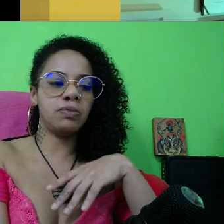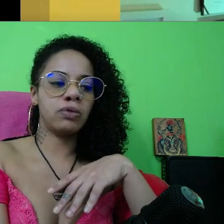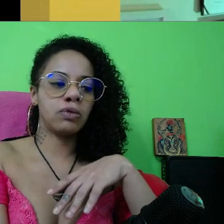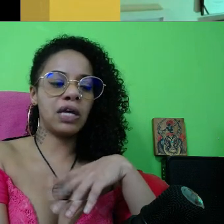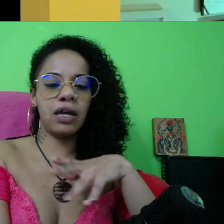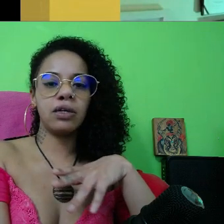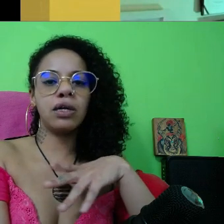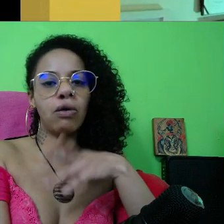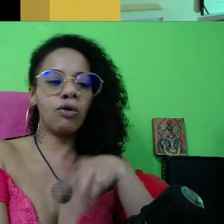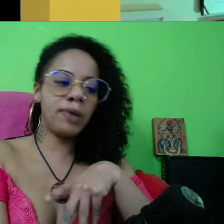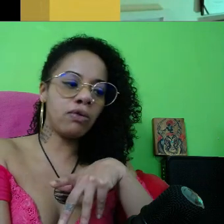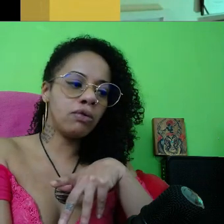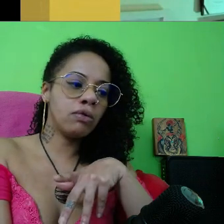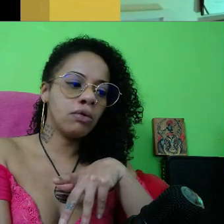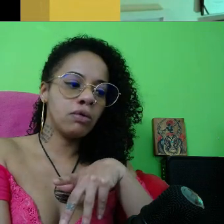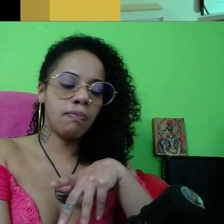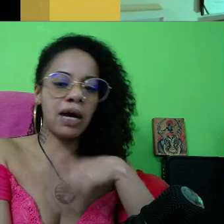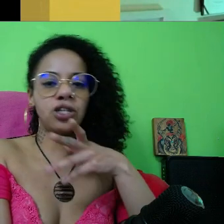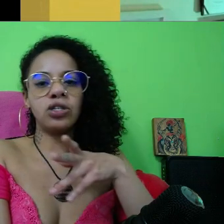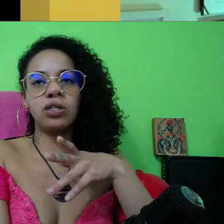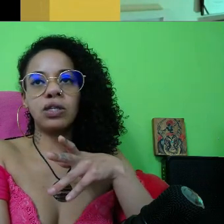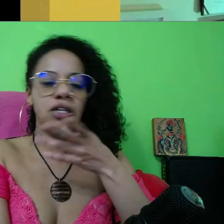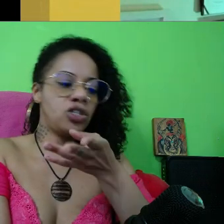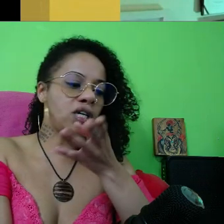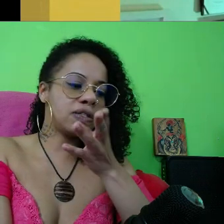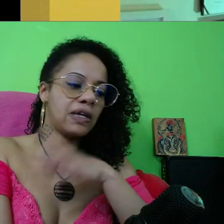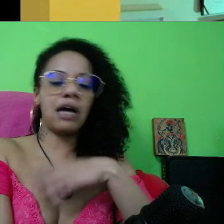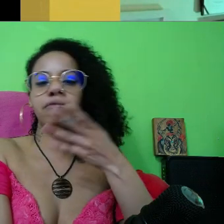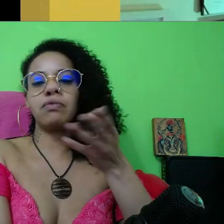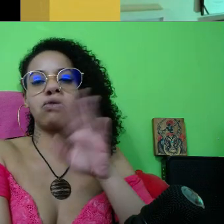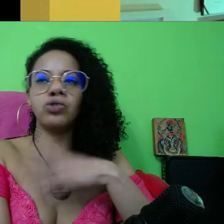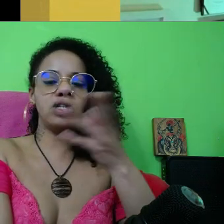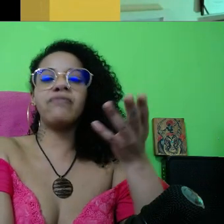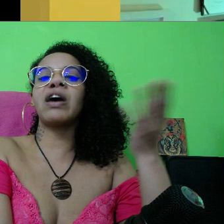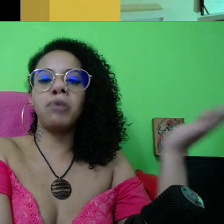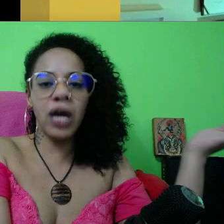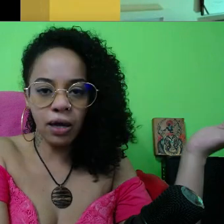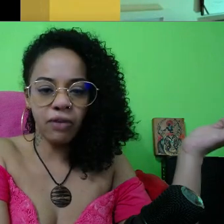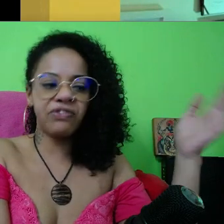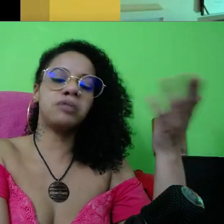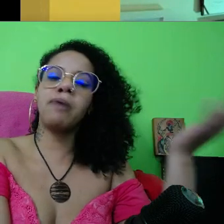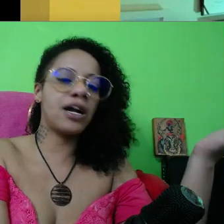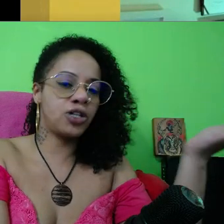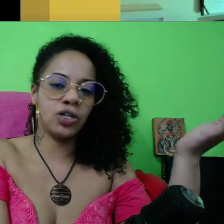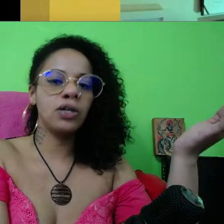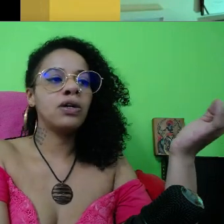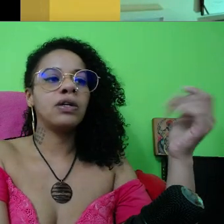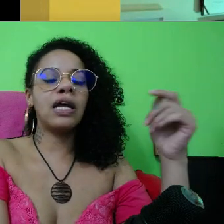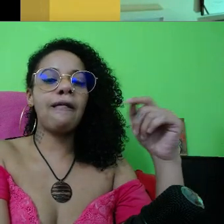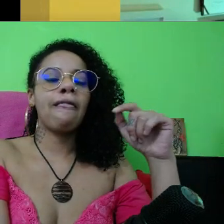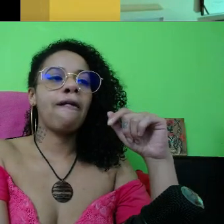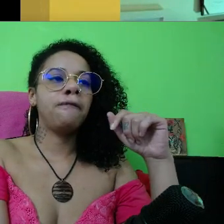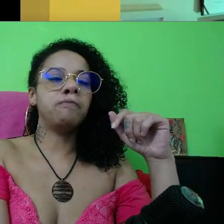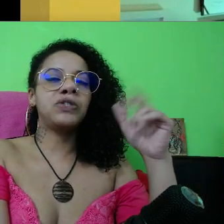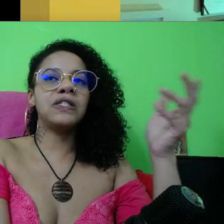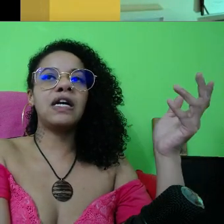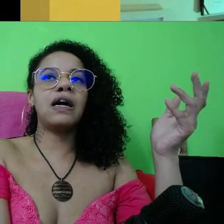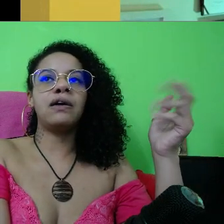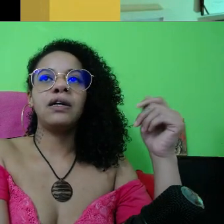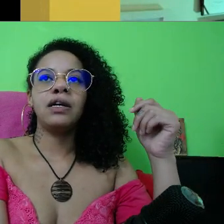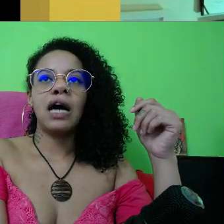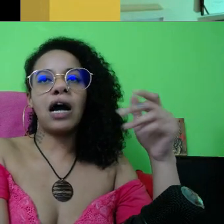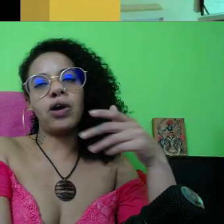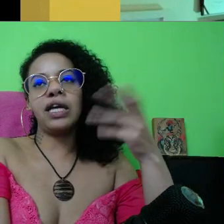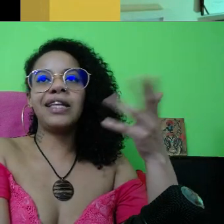pragmatismo né não comeu mais de três dias sei lá pai morrer faz parte né não